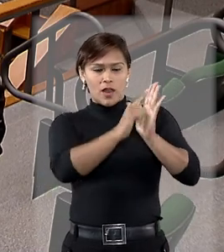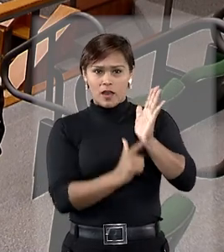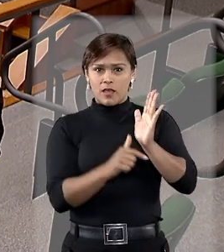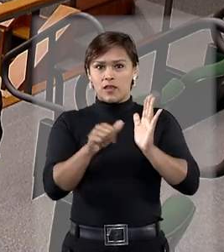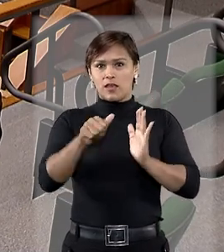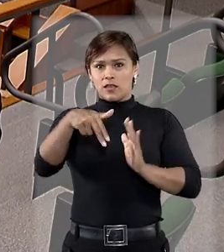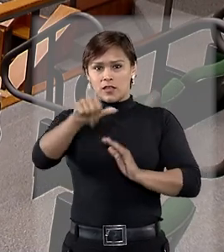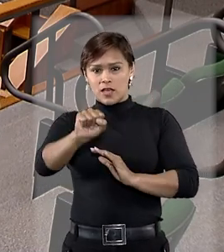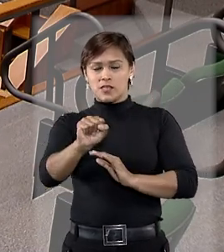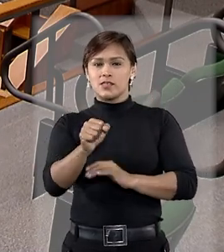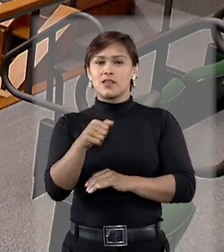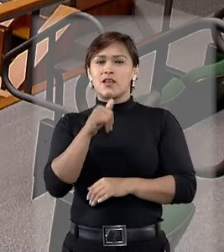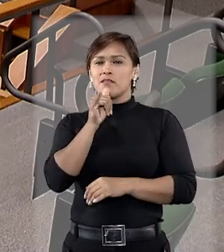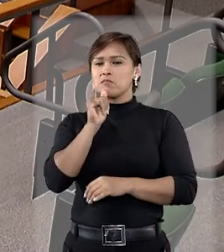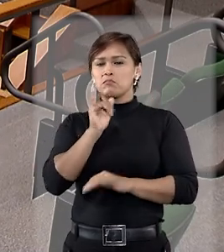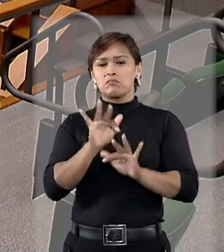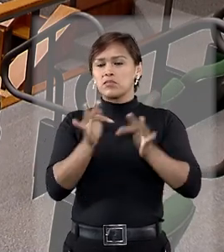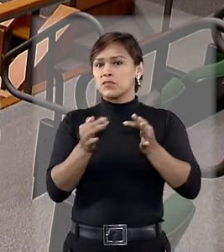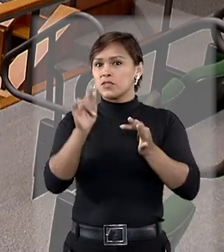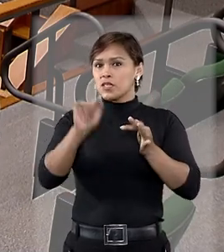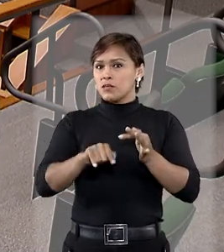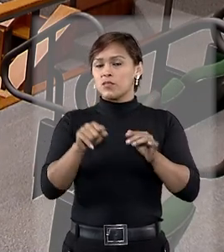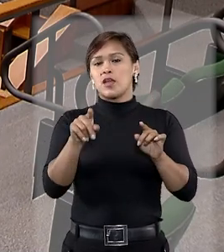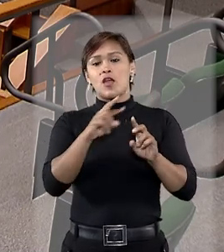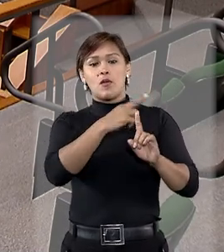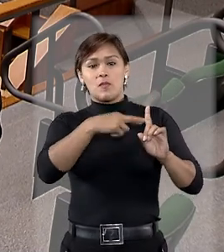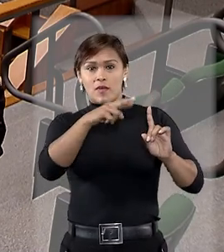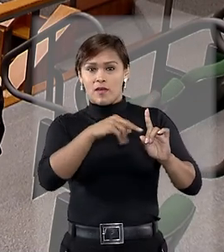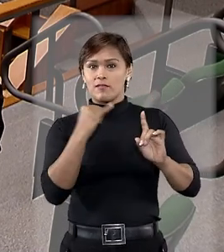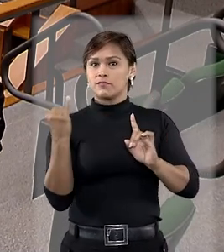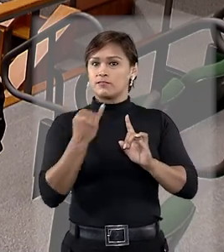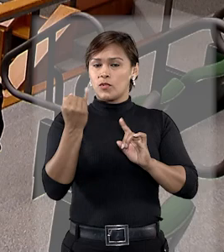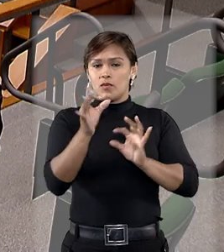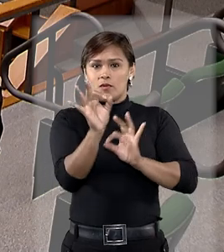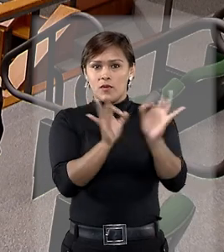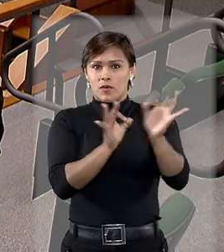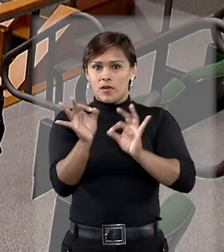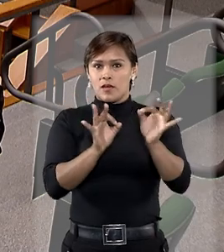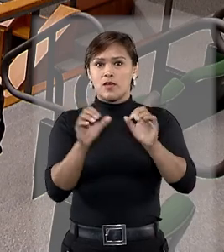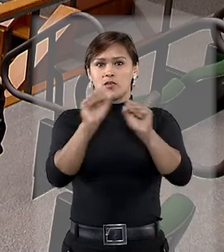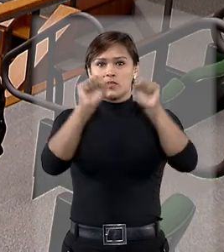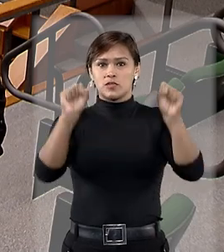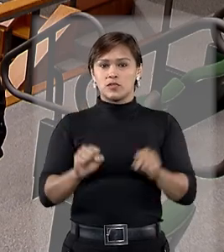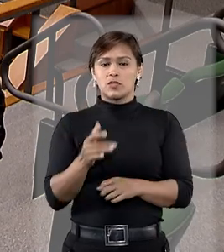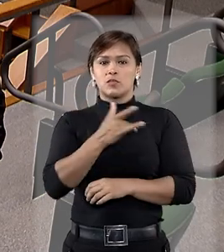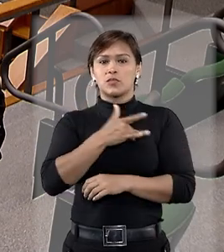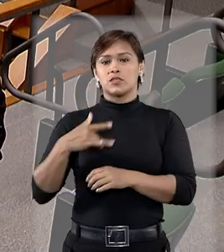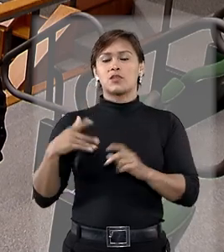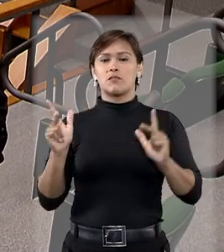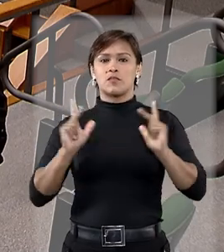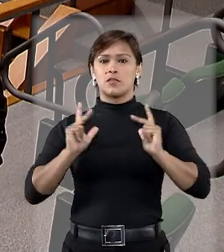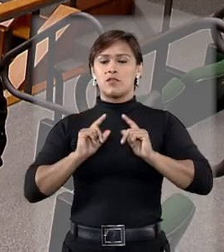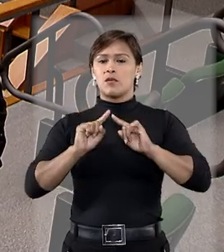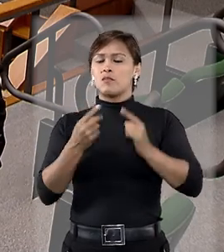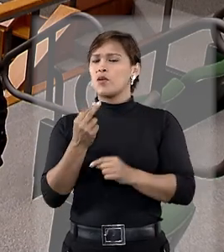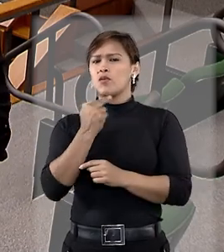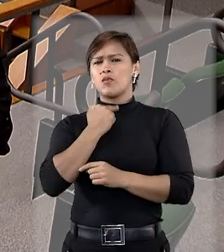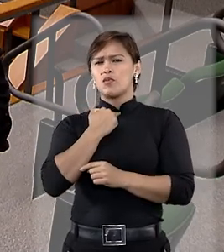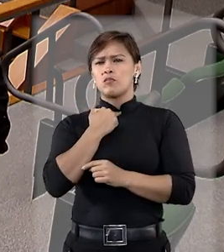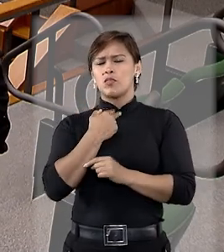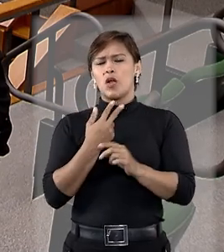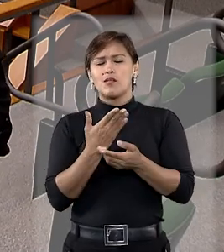ANS tem natureza exemplificativa e é uma referência importante na organização do sistema de saúde privado, mas não